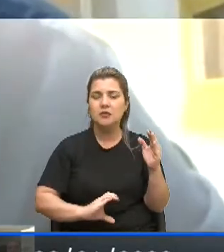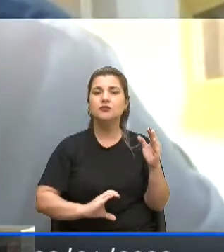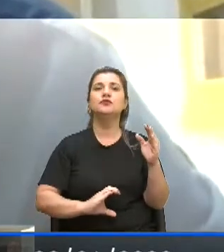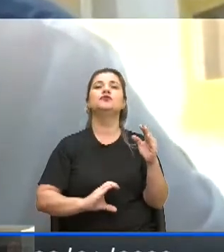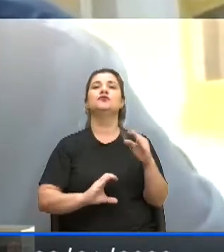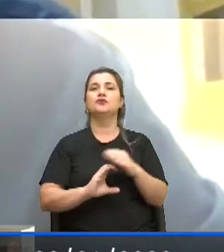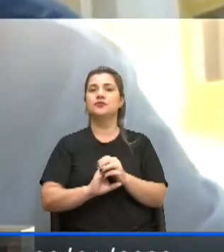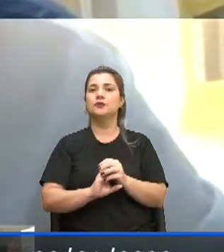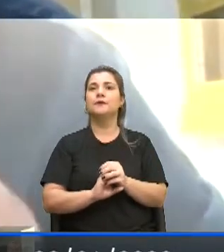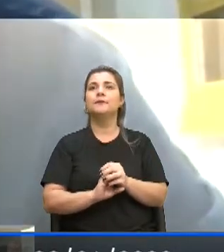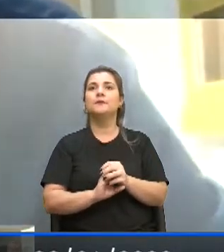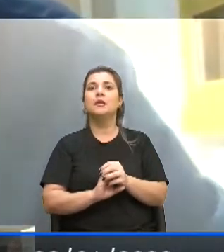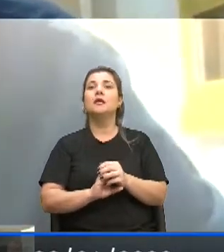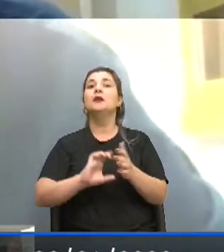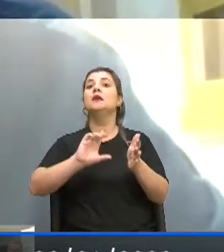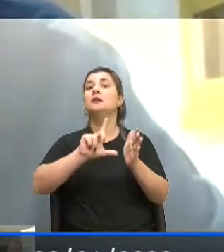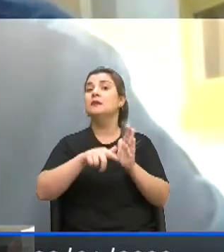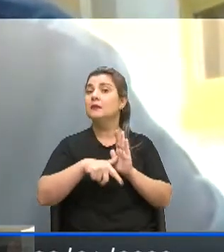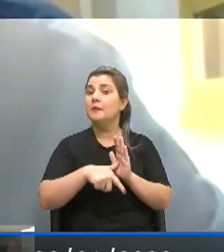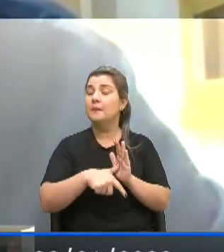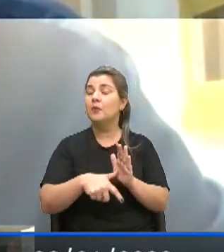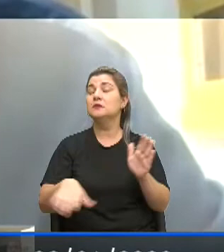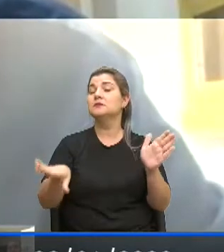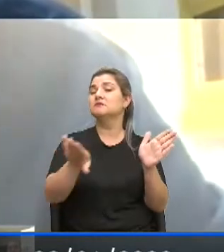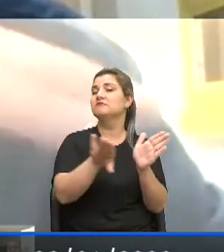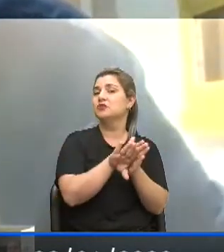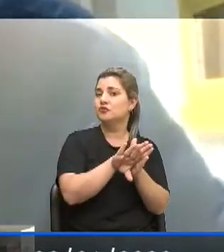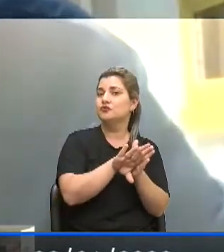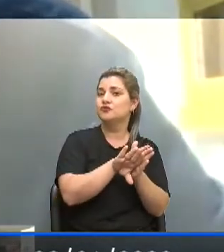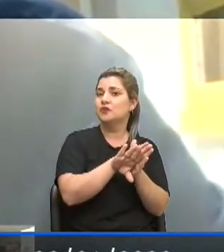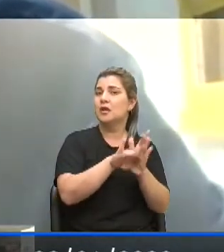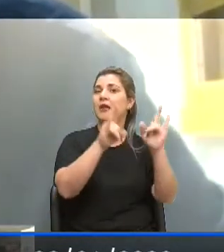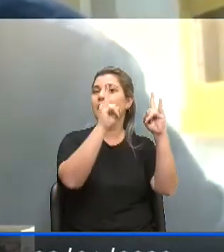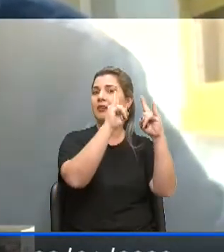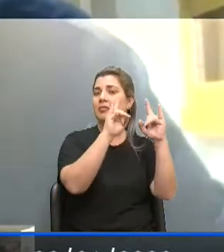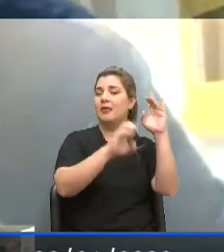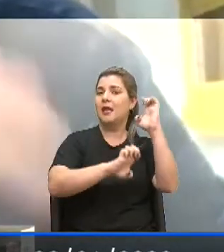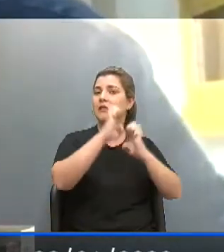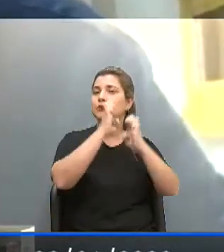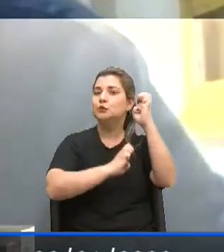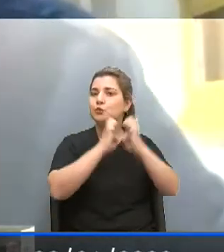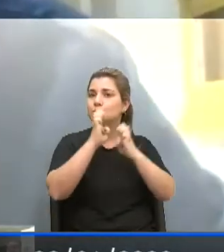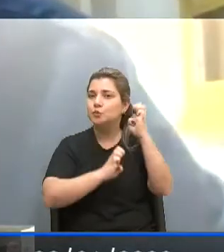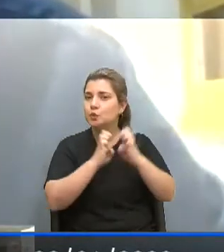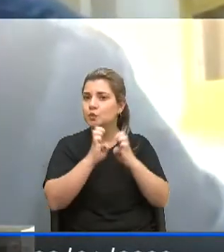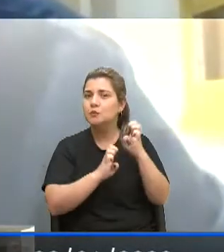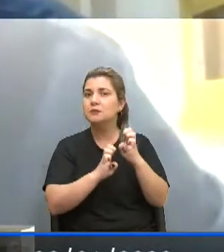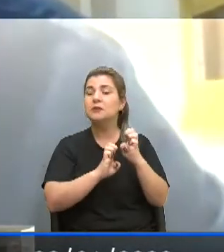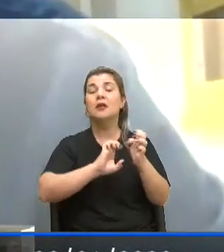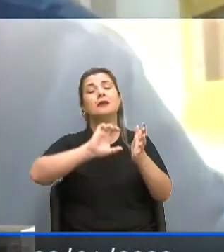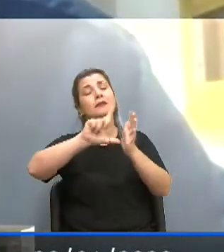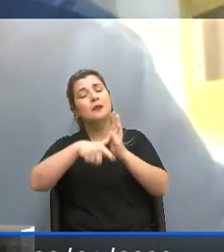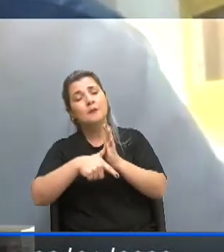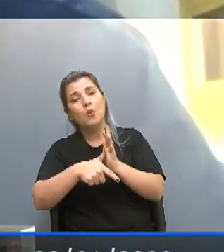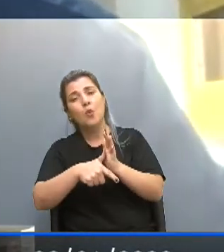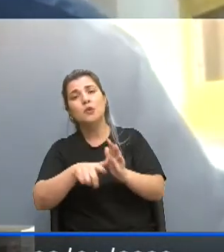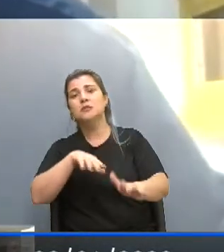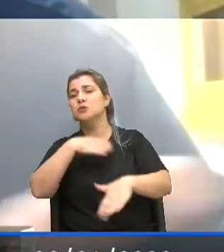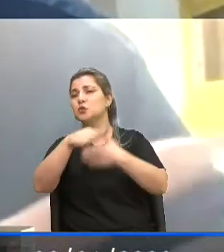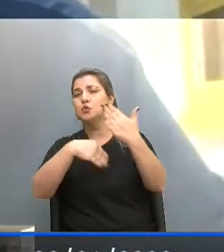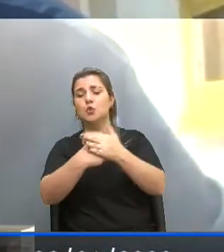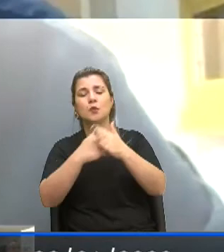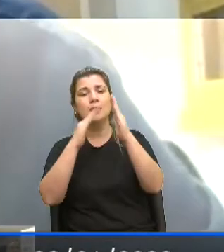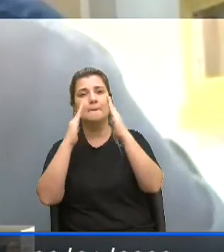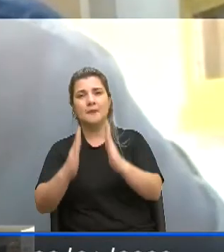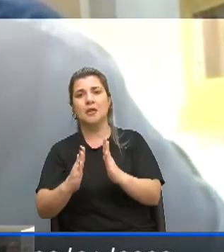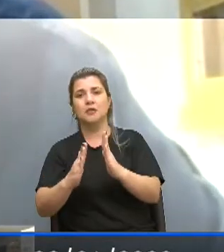dessa matéria-prima, que depois para chegar isso na indústria. A indústria tem que ter todas as suas peculiaridades, para depois ter toda a parte de logística e com